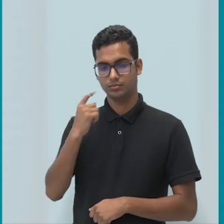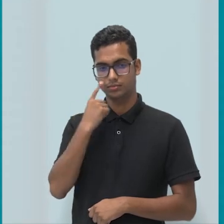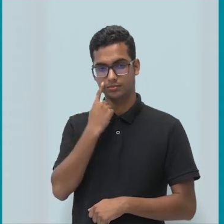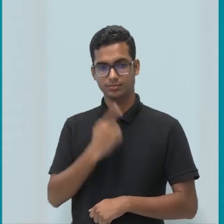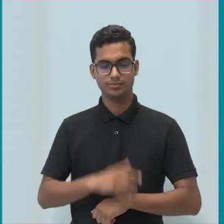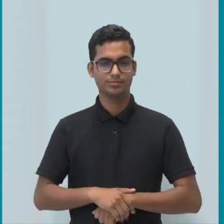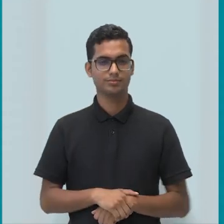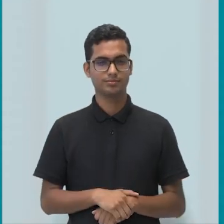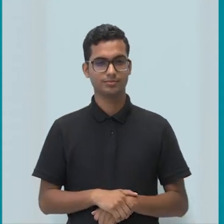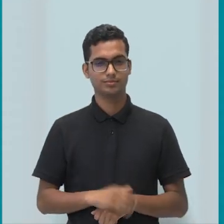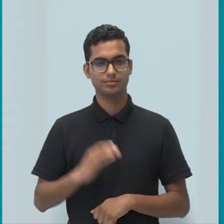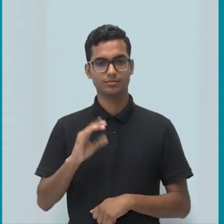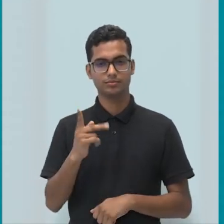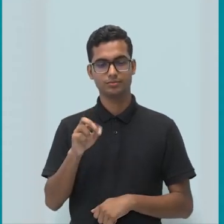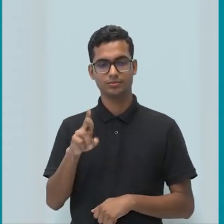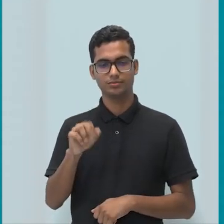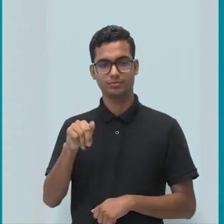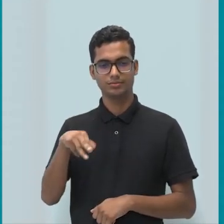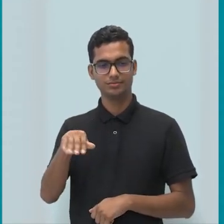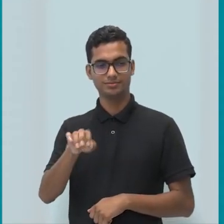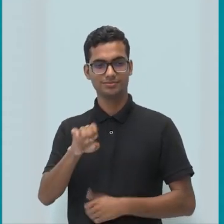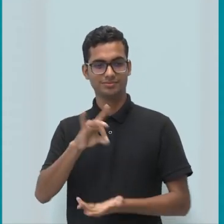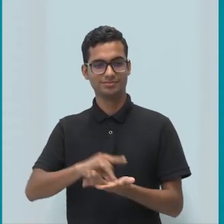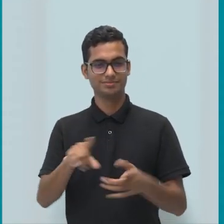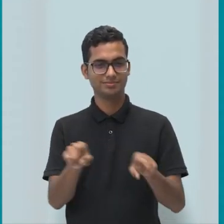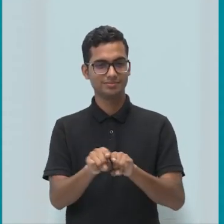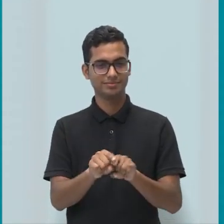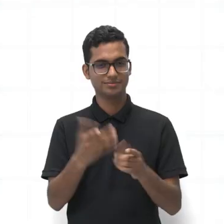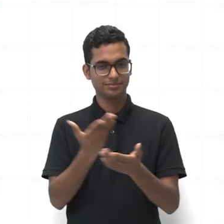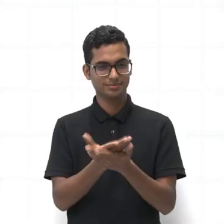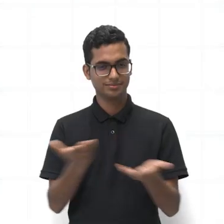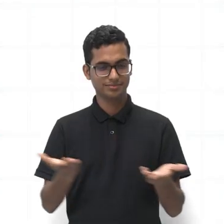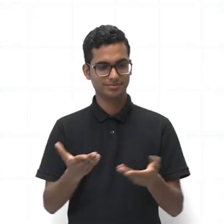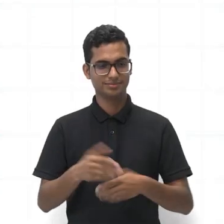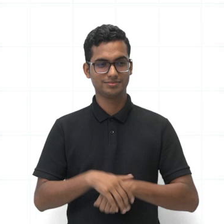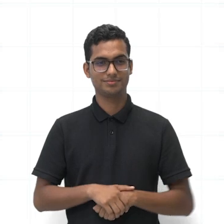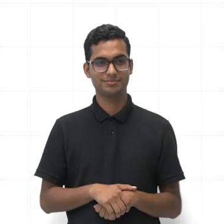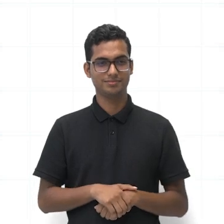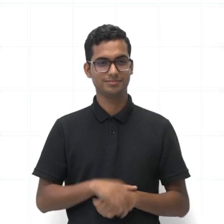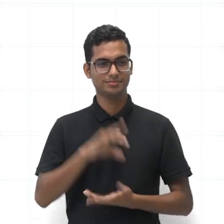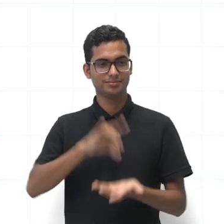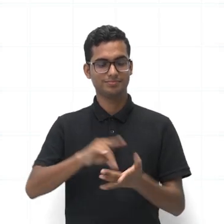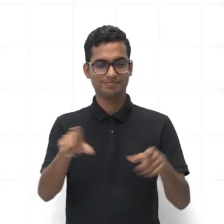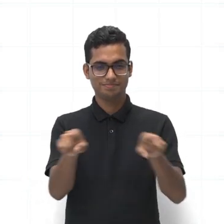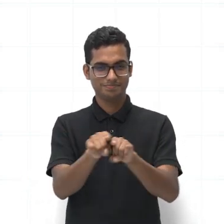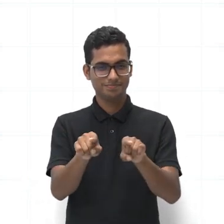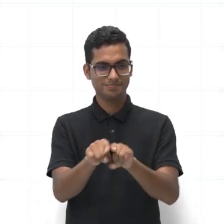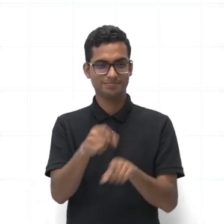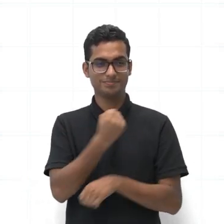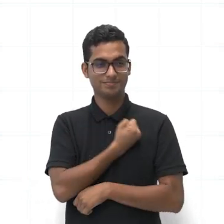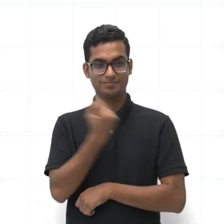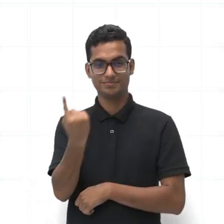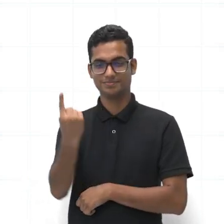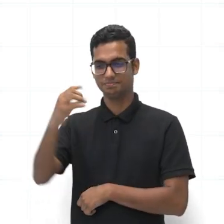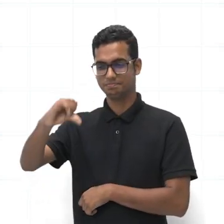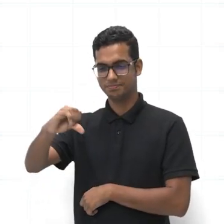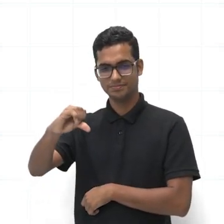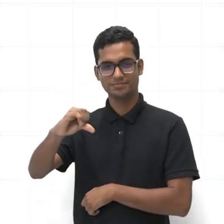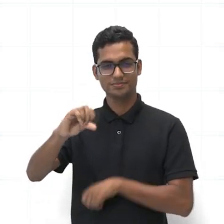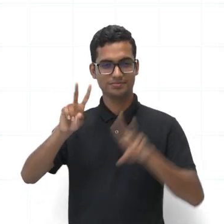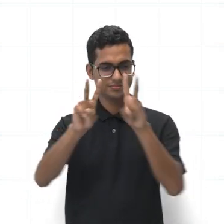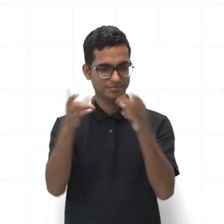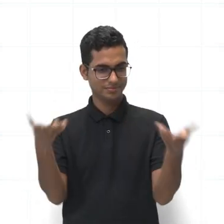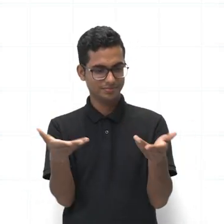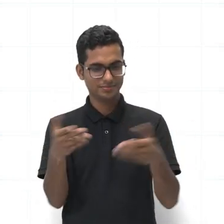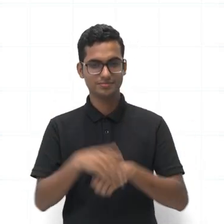vão aprender inglês aqui com a gente. Acompanhe a aula do dia. É a aula 19, o objeto de